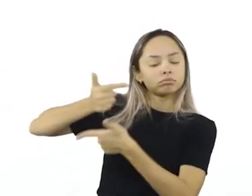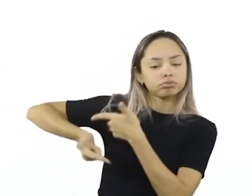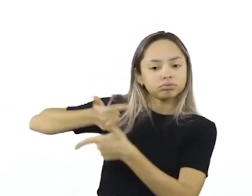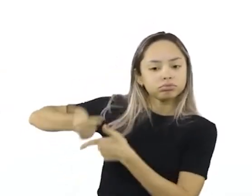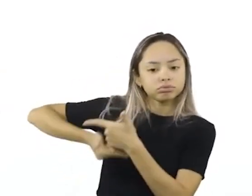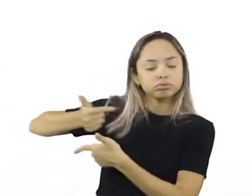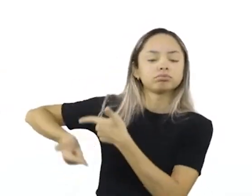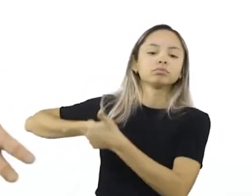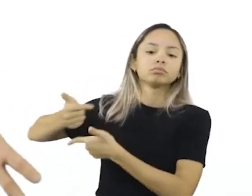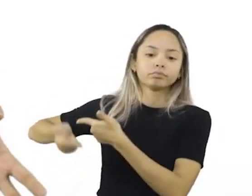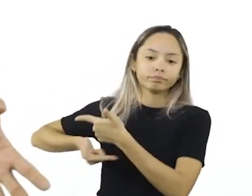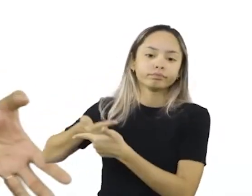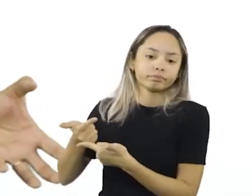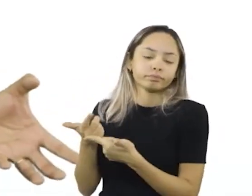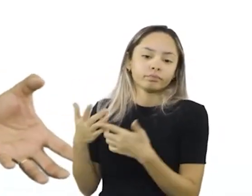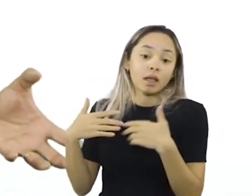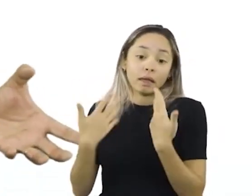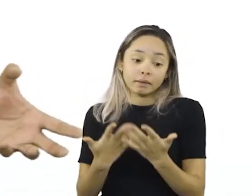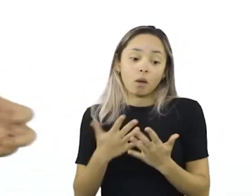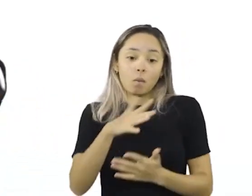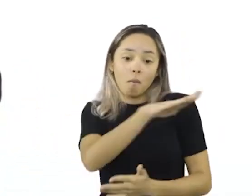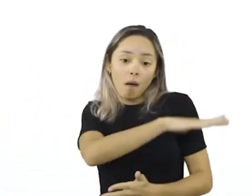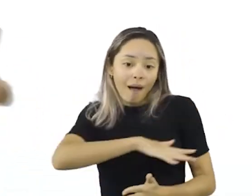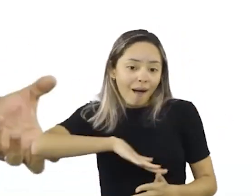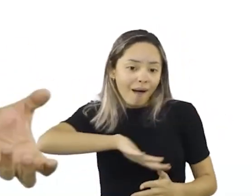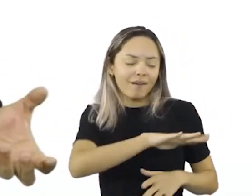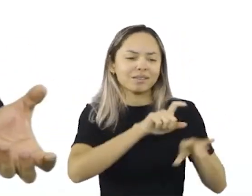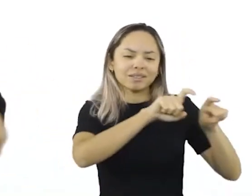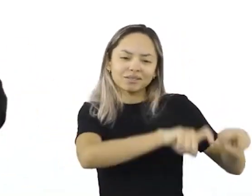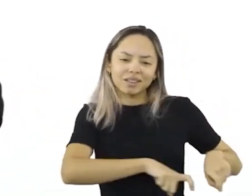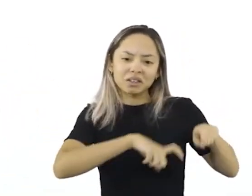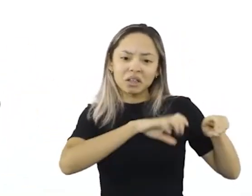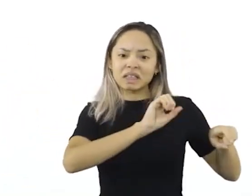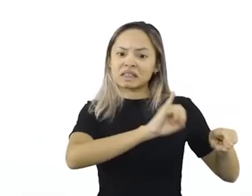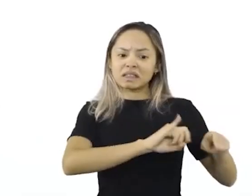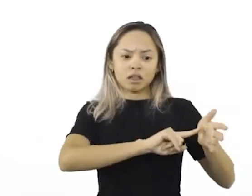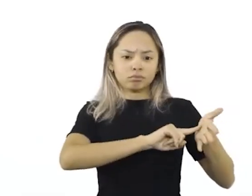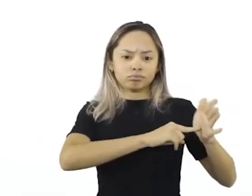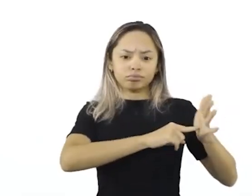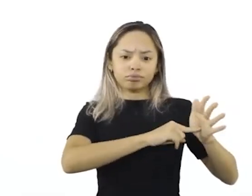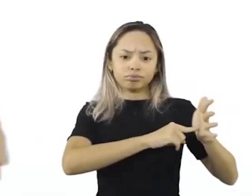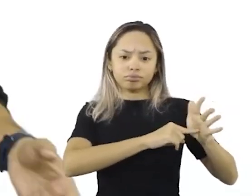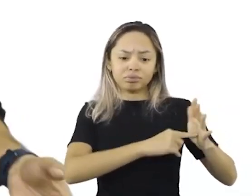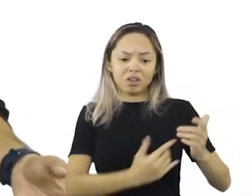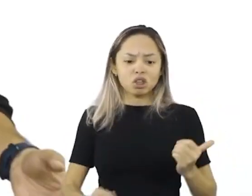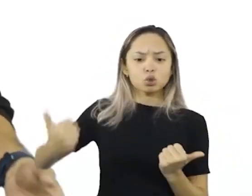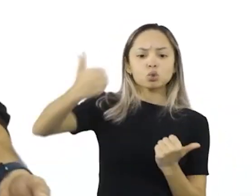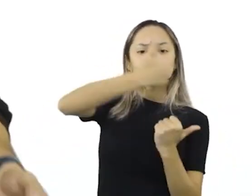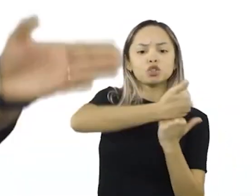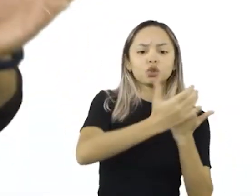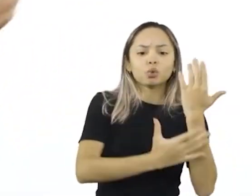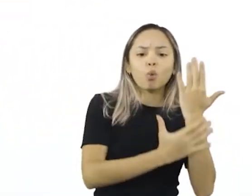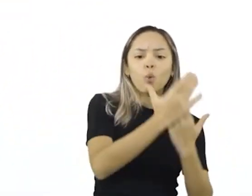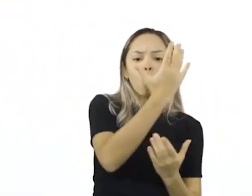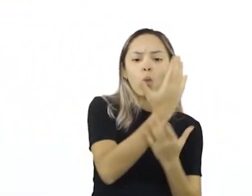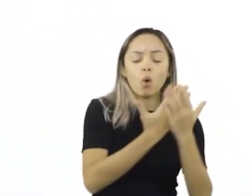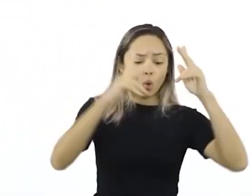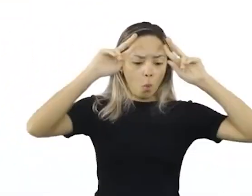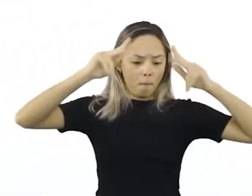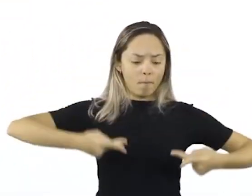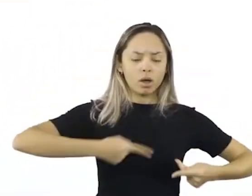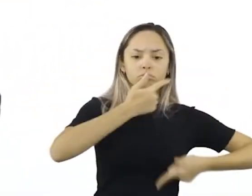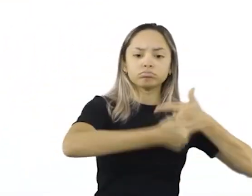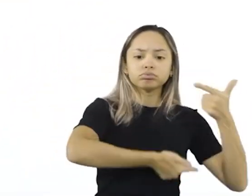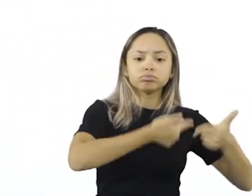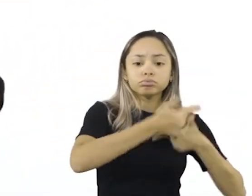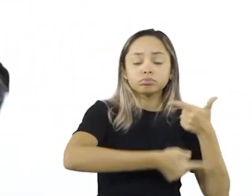trabalham, e aí a mecanização agrícola, por exemplo, quando as máquinas chegam substituindo a mão de obra humana